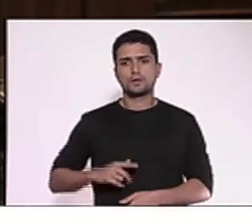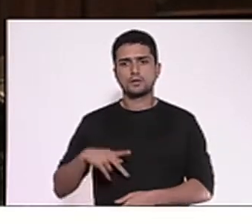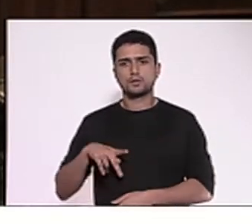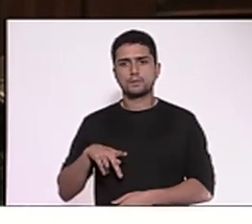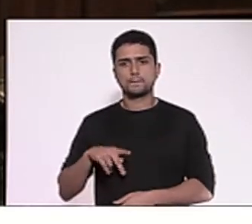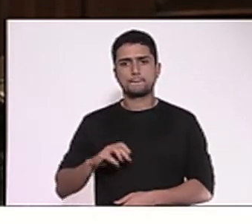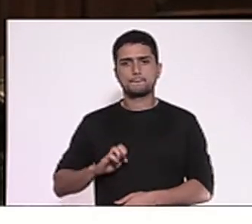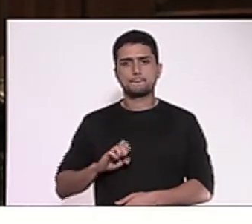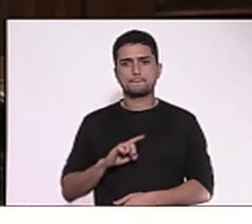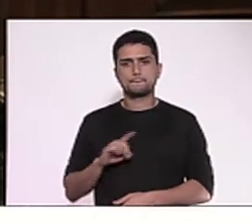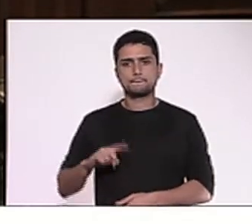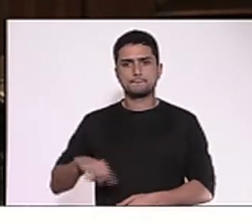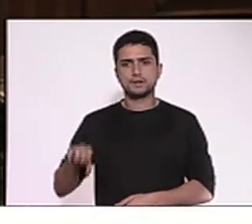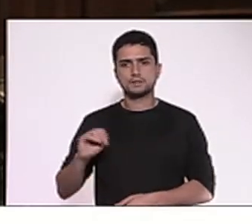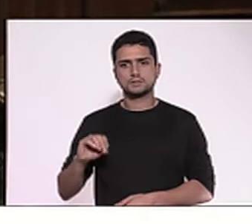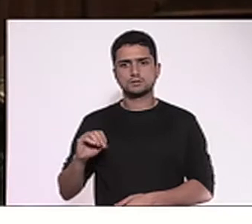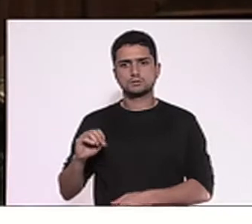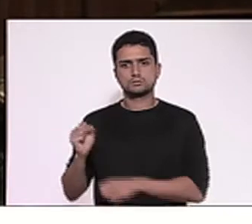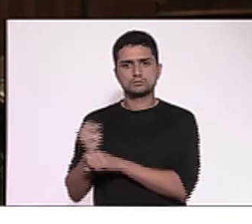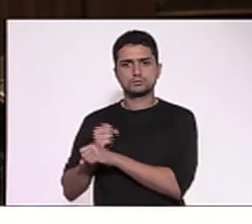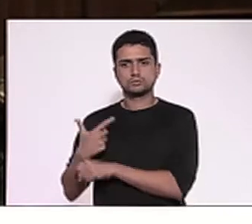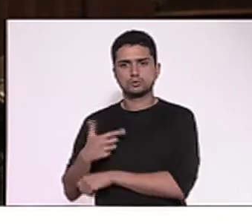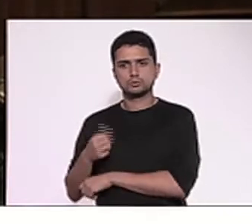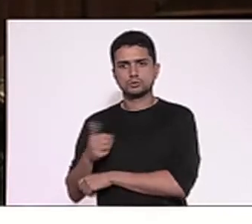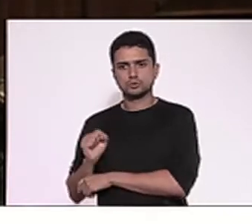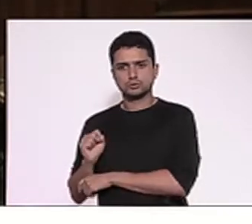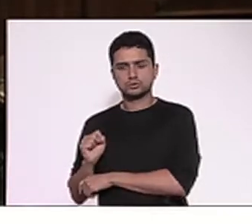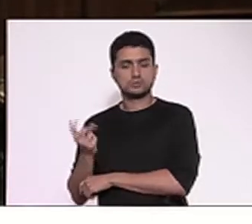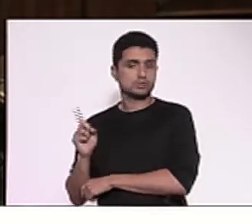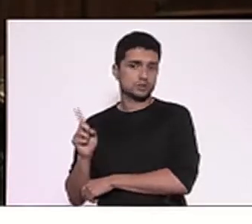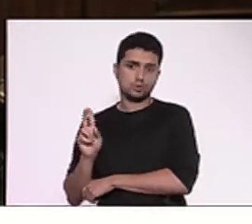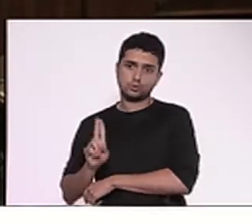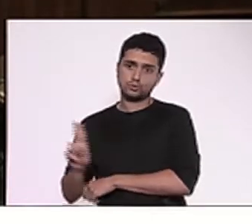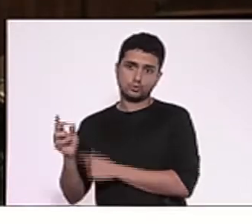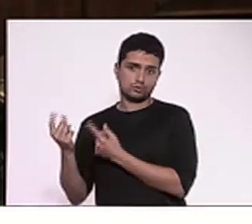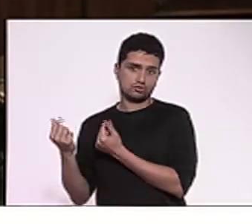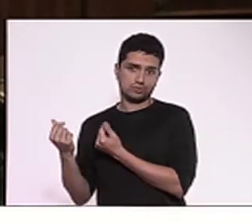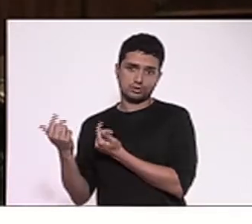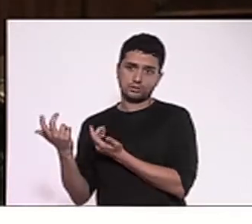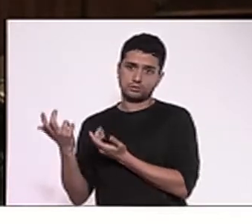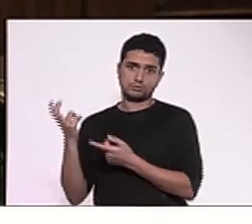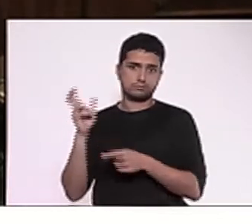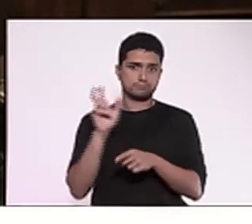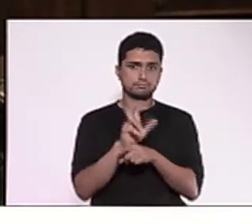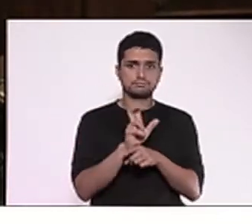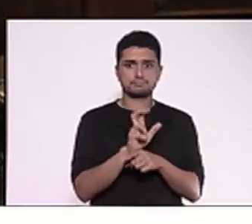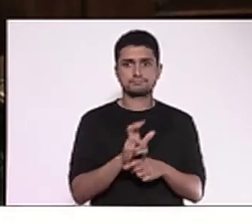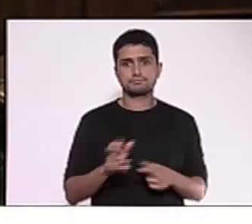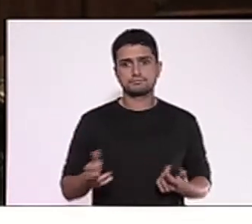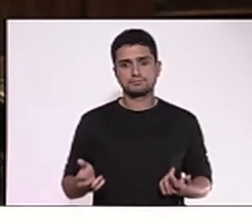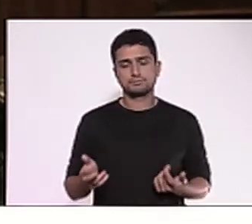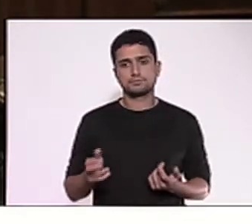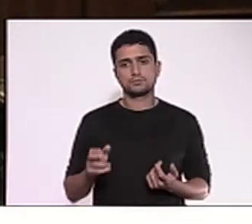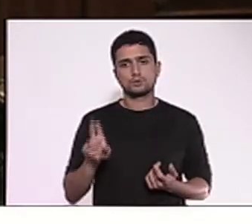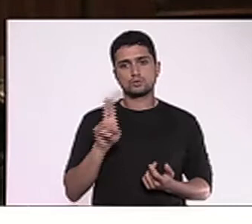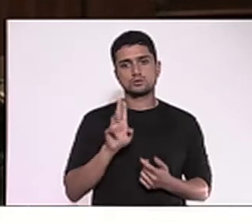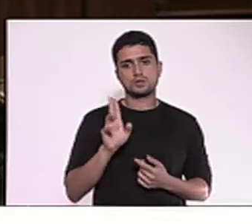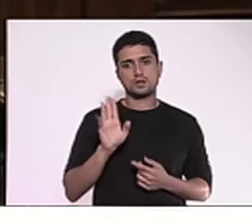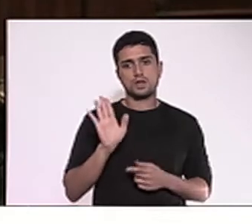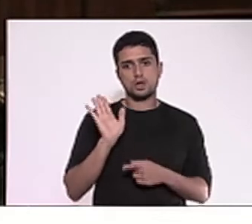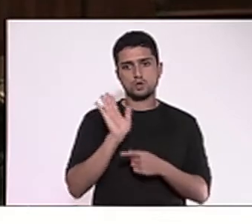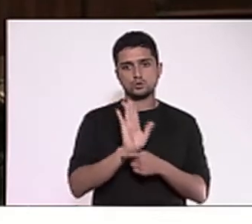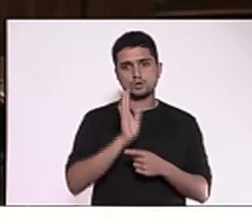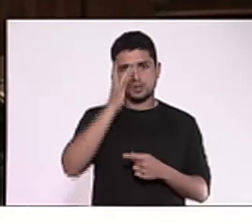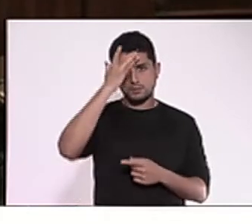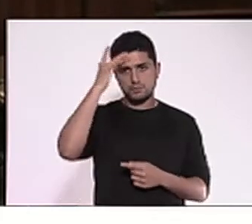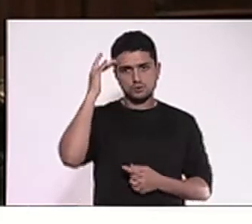não usou os recursos do FECP, que deveria ter usado na prevenção e recuperação de dependentes químicos. Bom, muito bem, o deputado